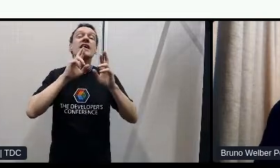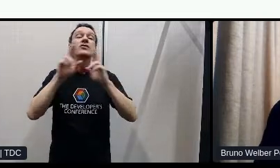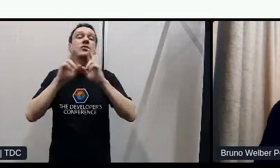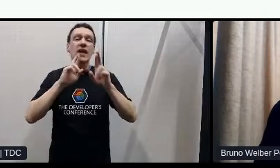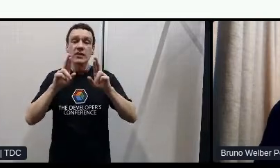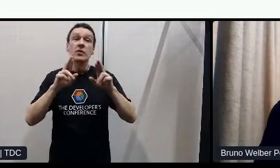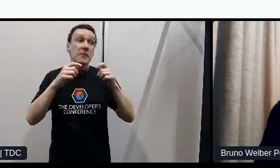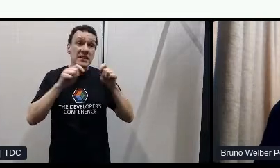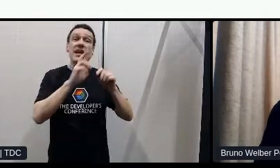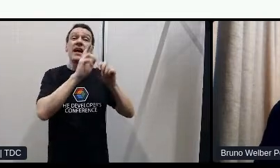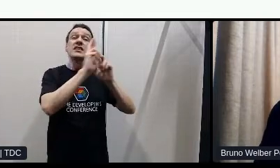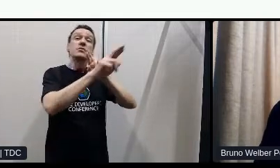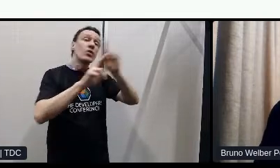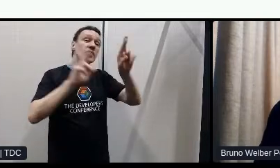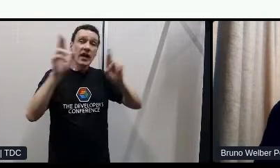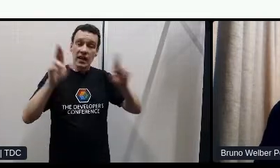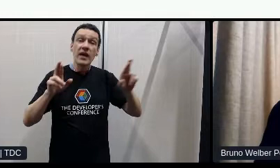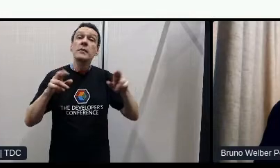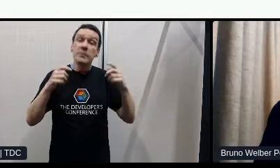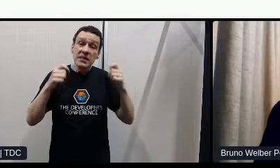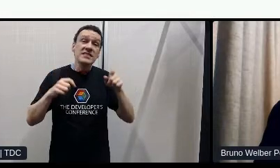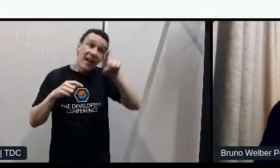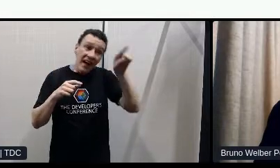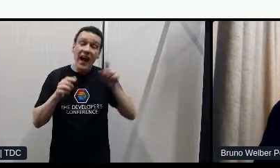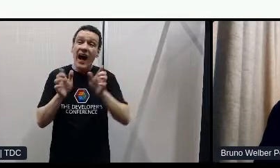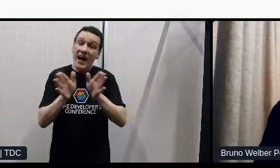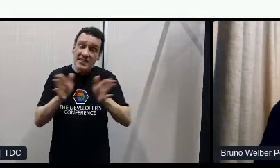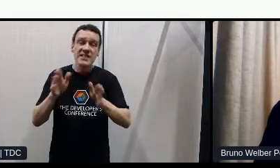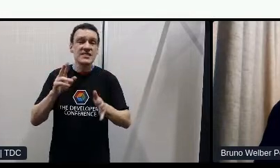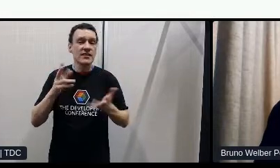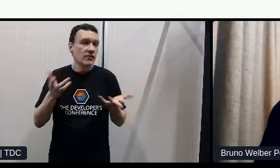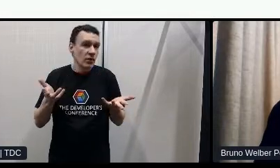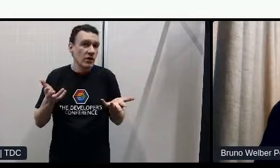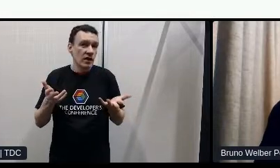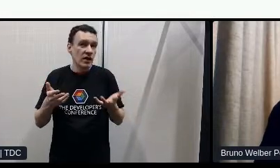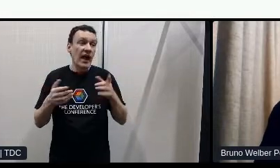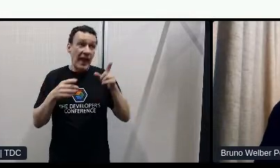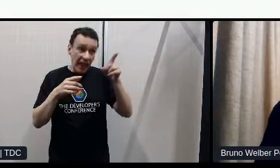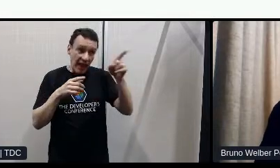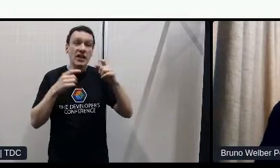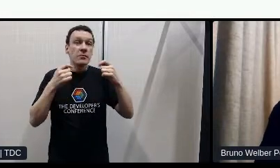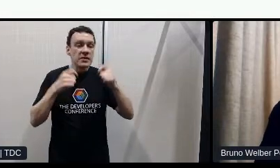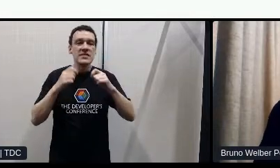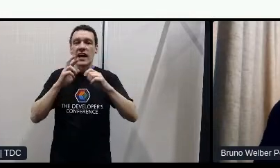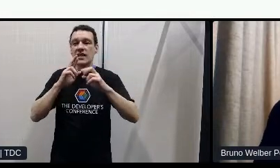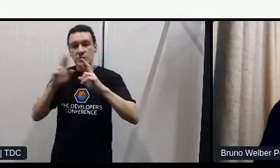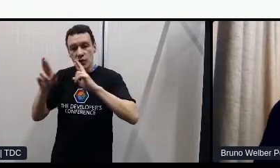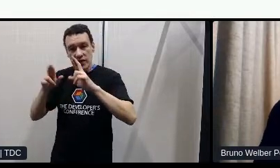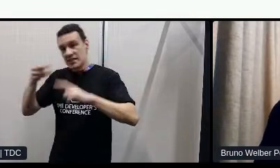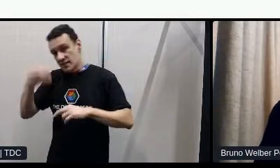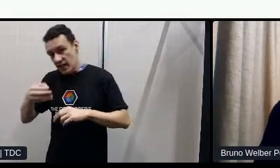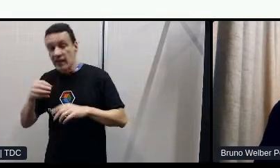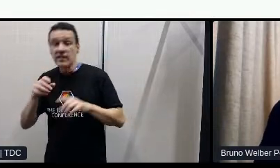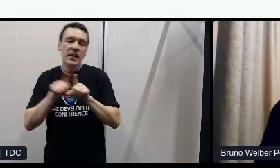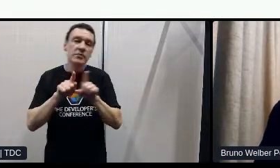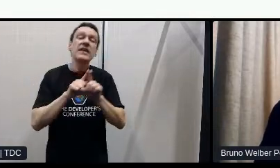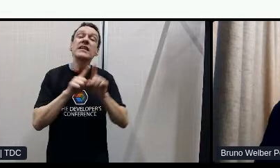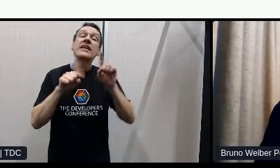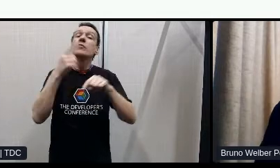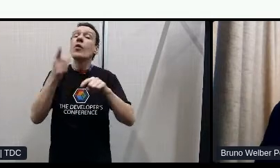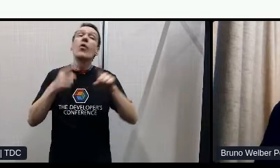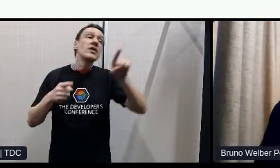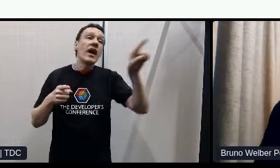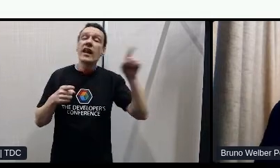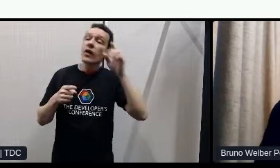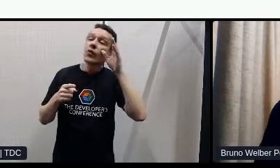pessoas, tem que ser totalmente acessível. Tem que ser plenamente acessível. Essas pessoas têm que ter pleno acesso e total